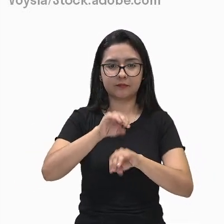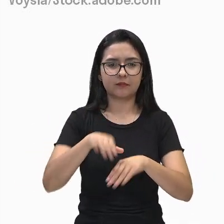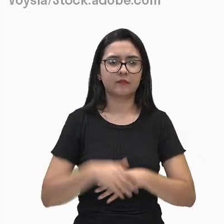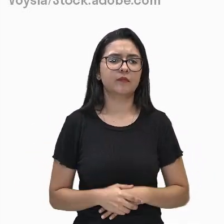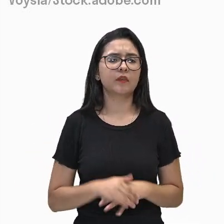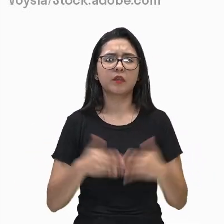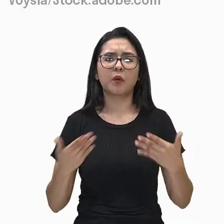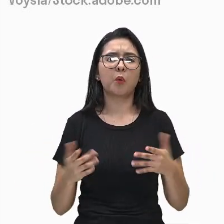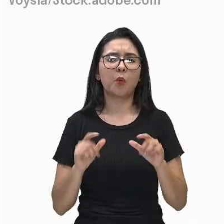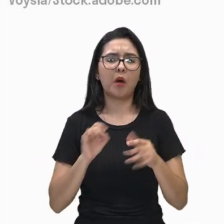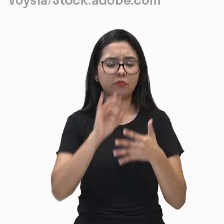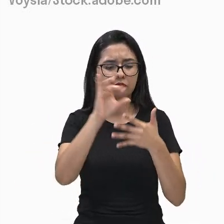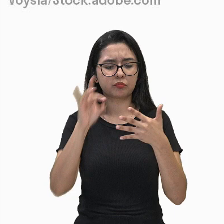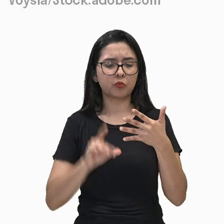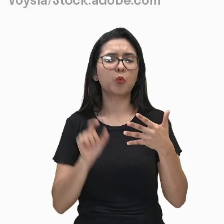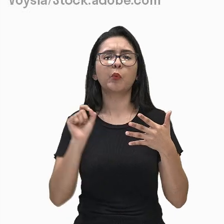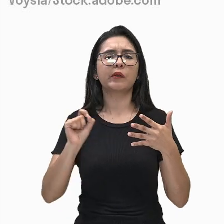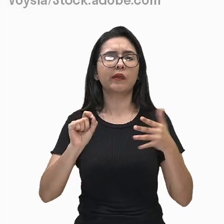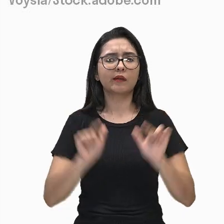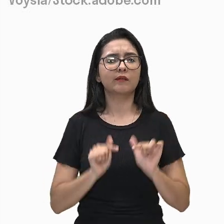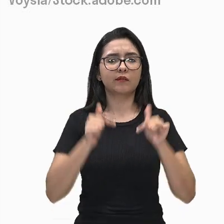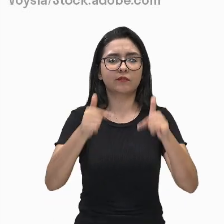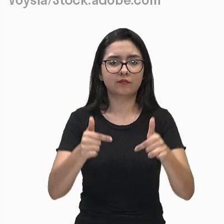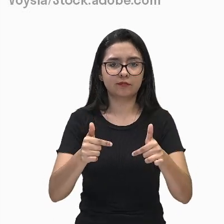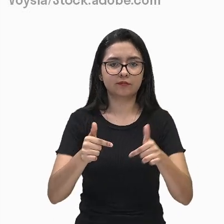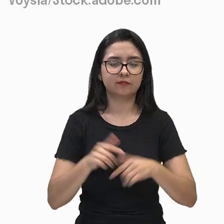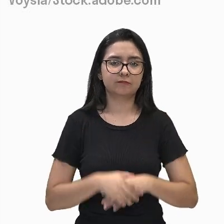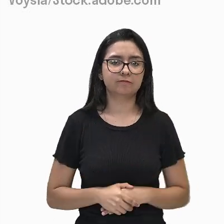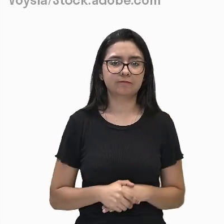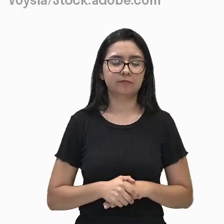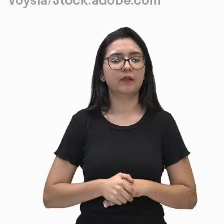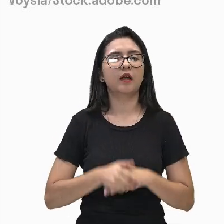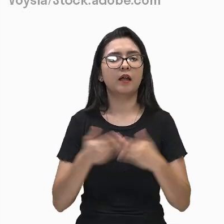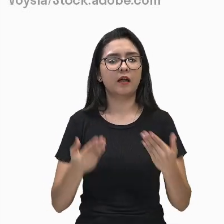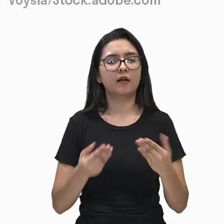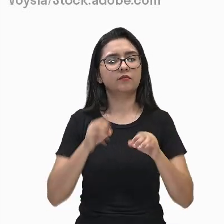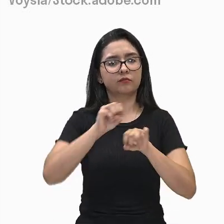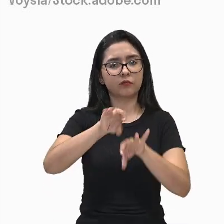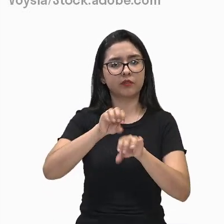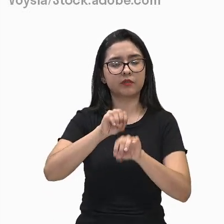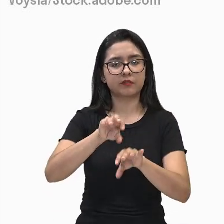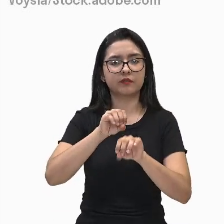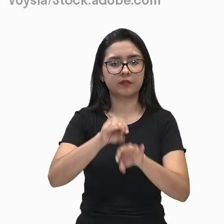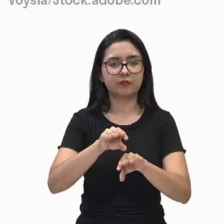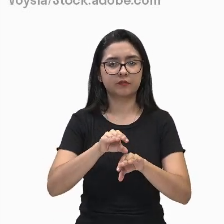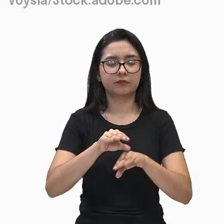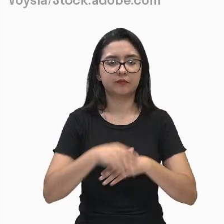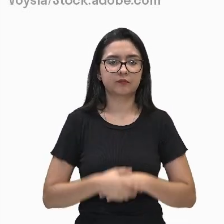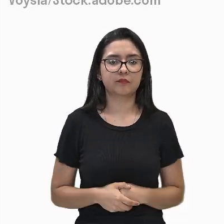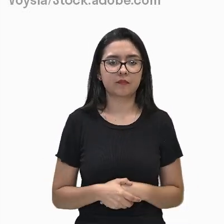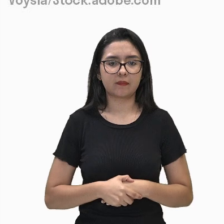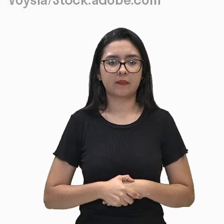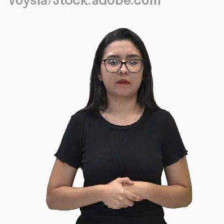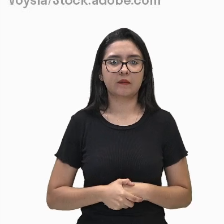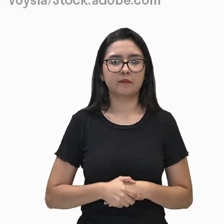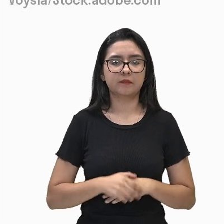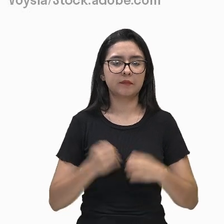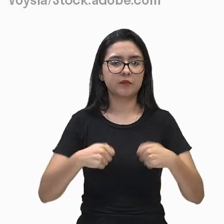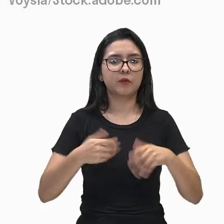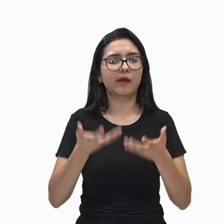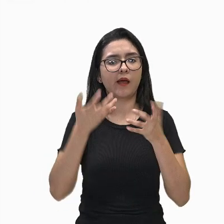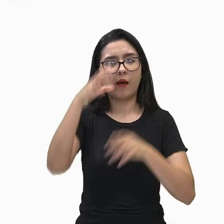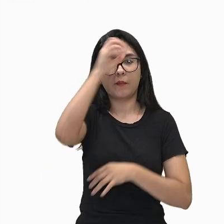a função deles para levar a educação para quem necessita?